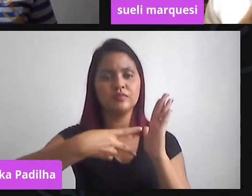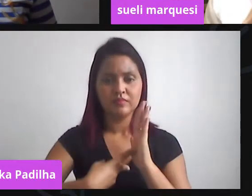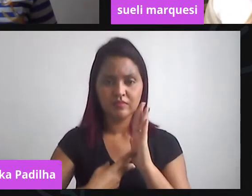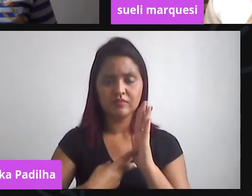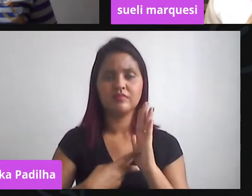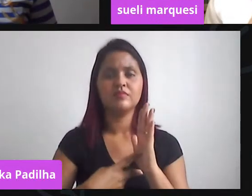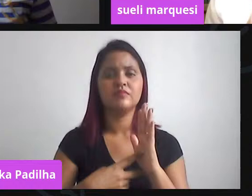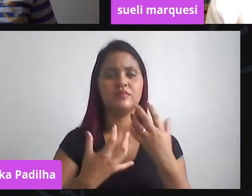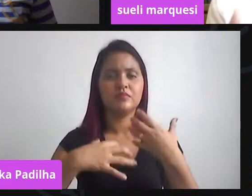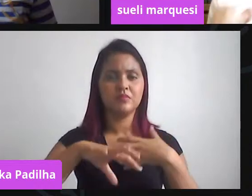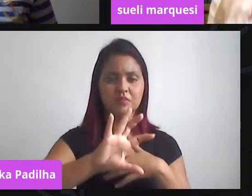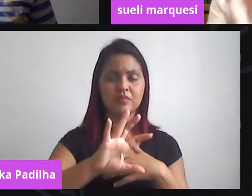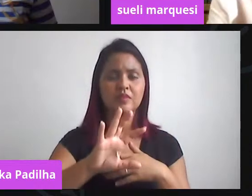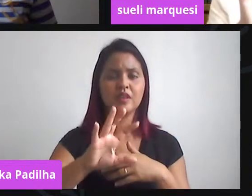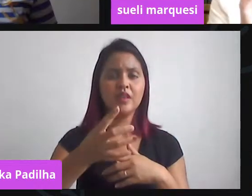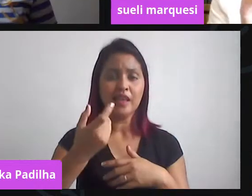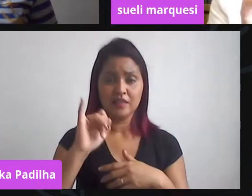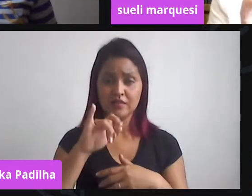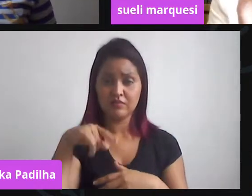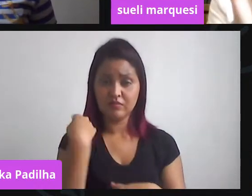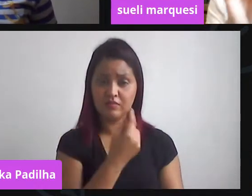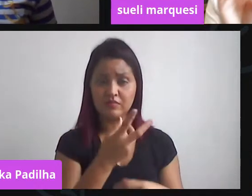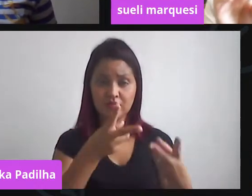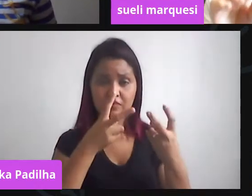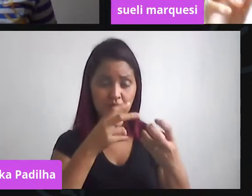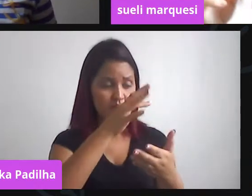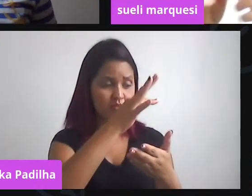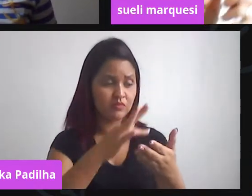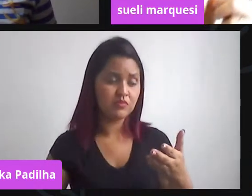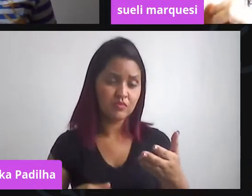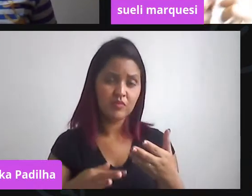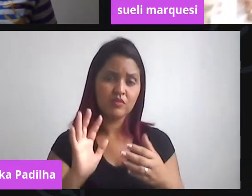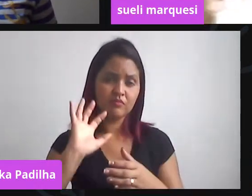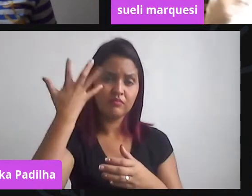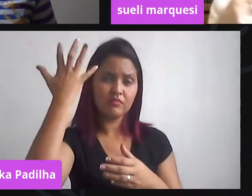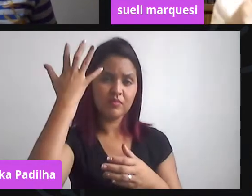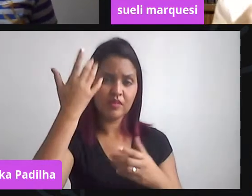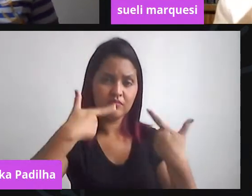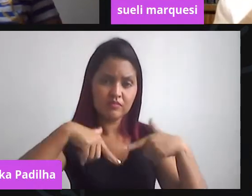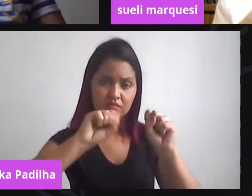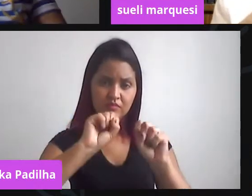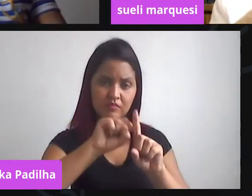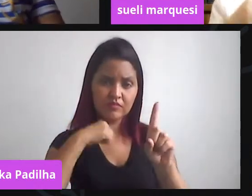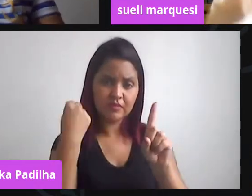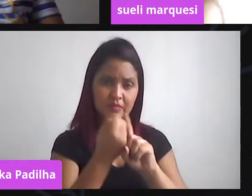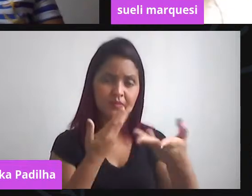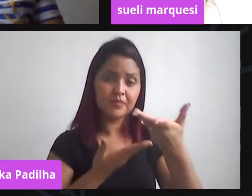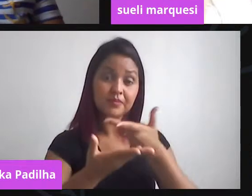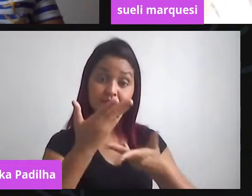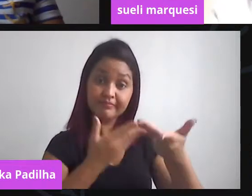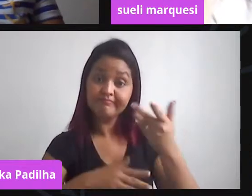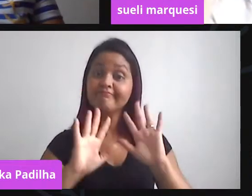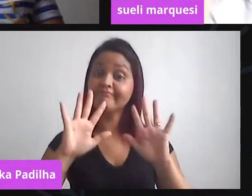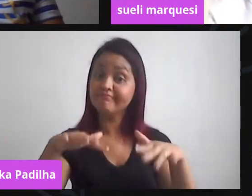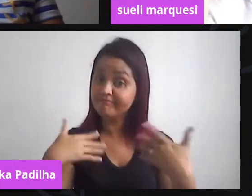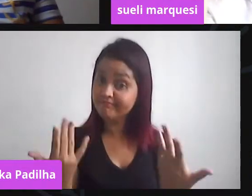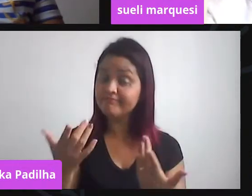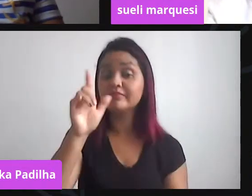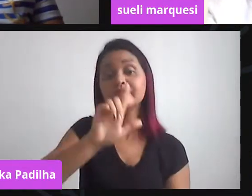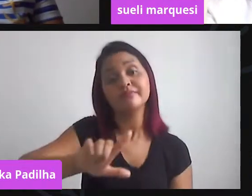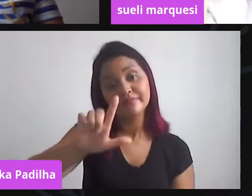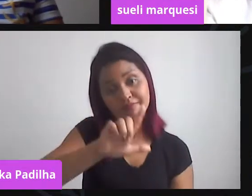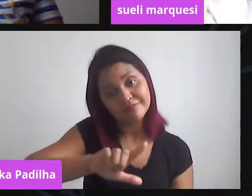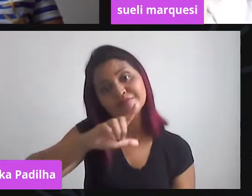vamos olhar o texto enquanto fenômeno linguístico, cognitivo, social, interacional, é evidente que nós temos